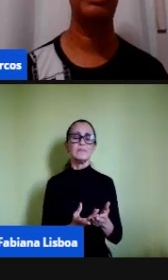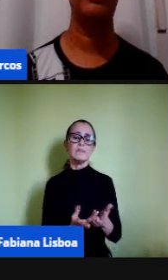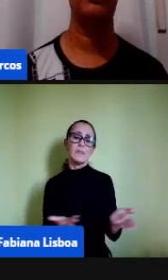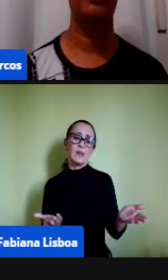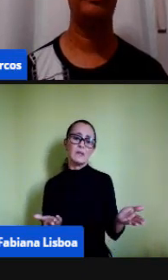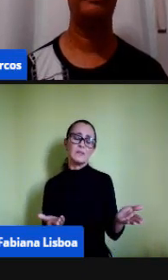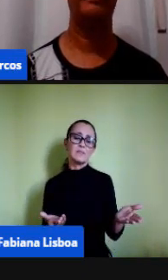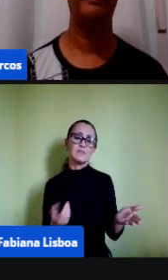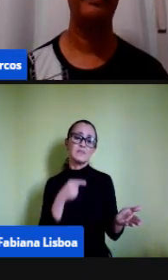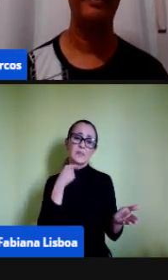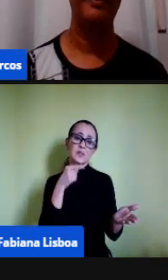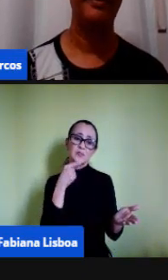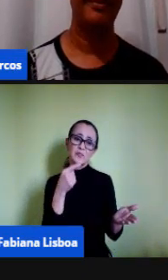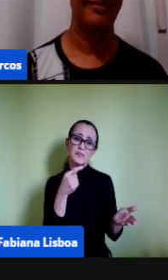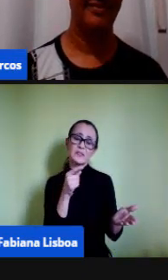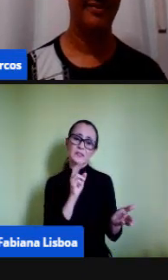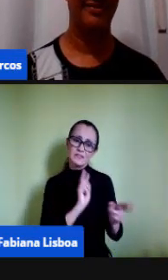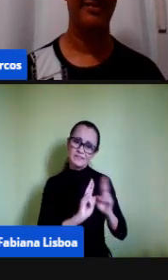esse processo.